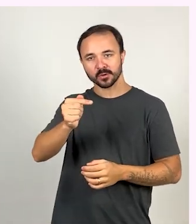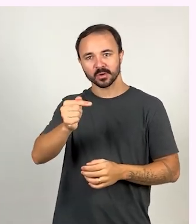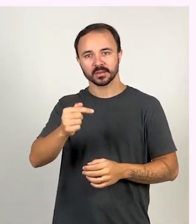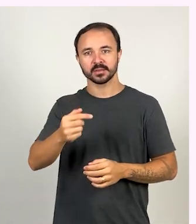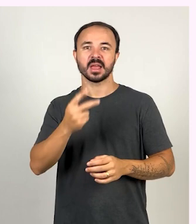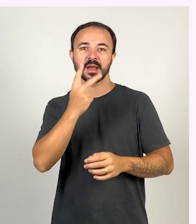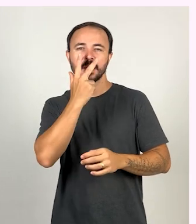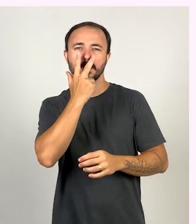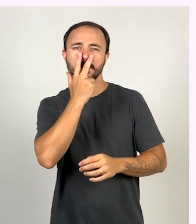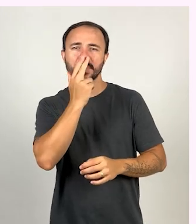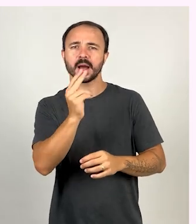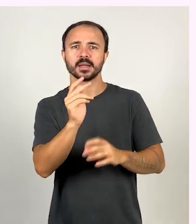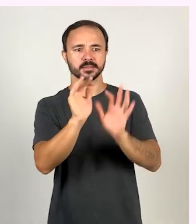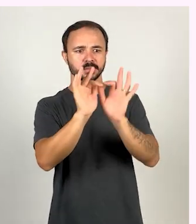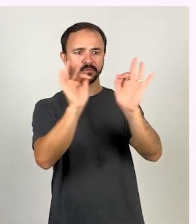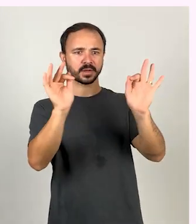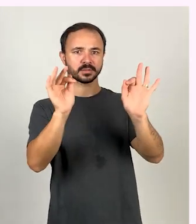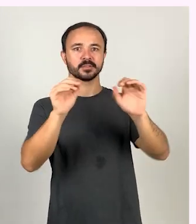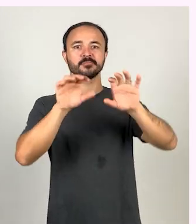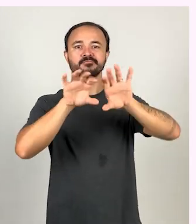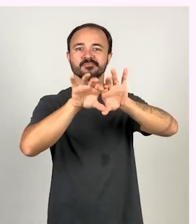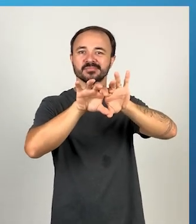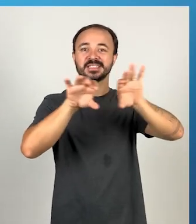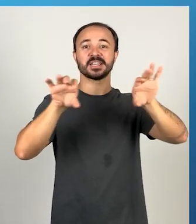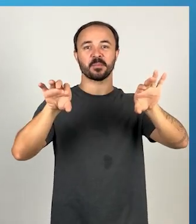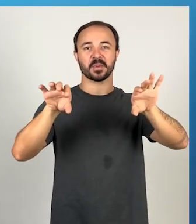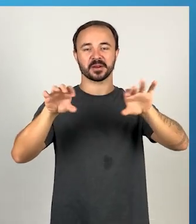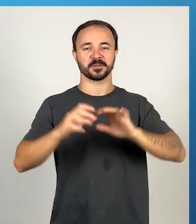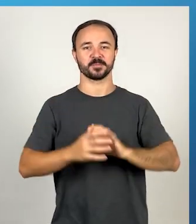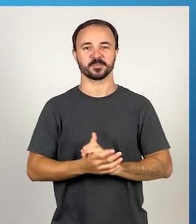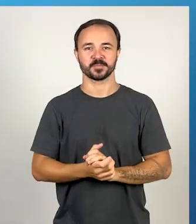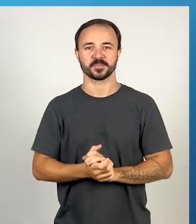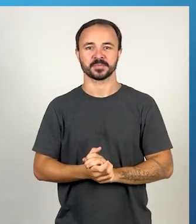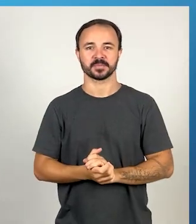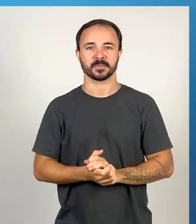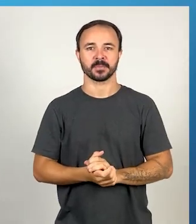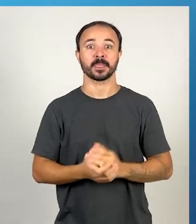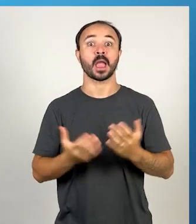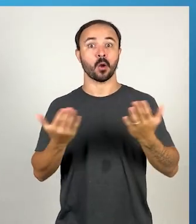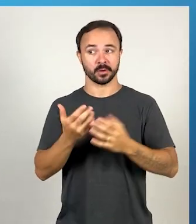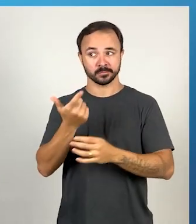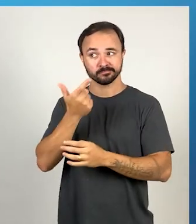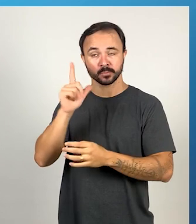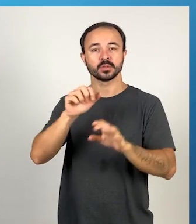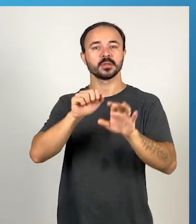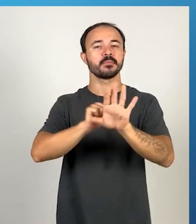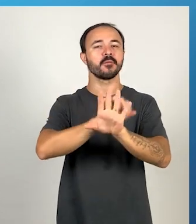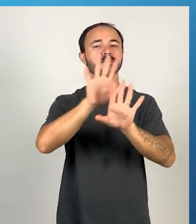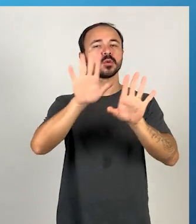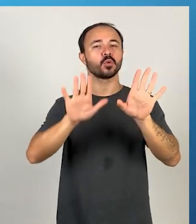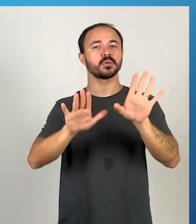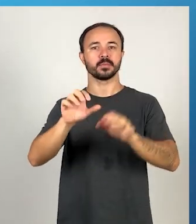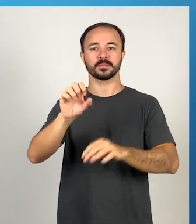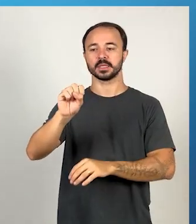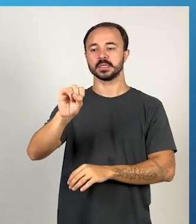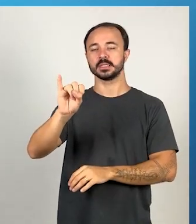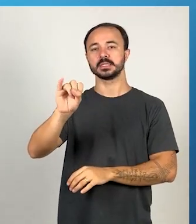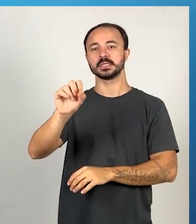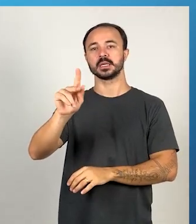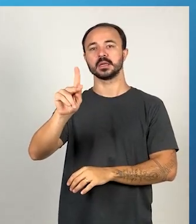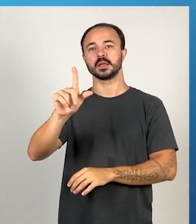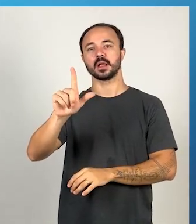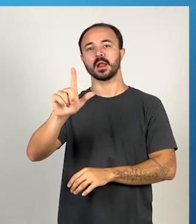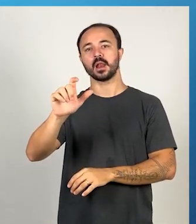essa pontuação costuma marcar o anacoluto. A silepse é uma figura de linguagem em que a